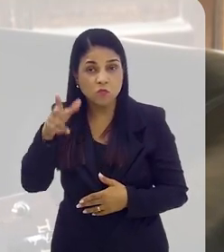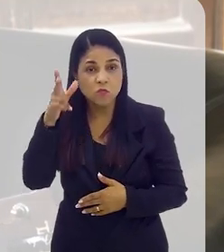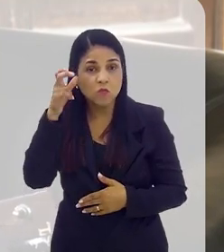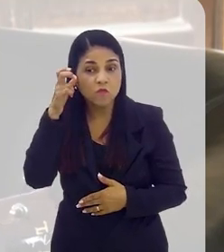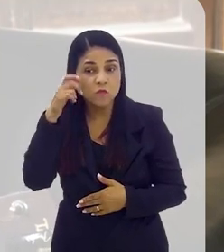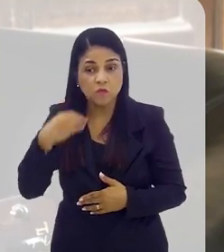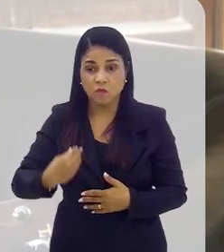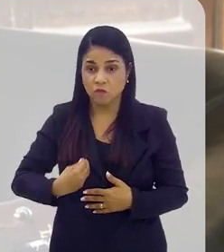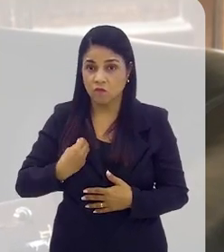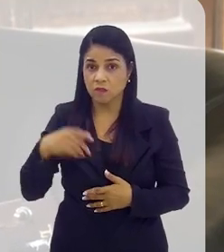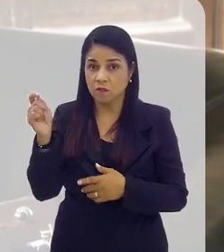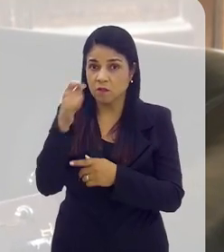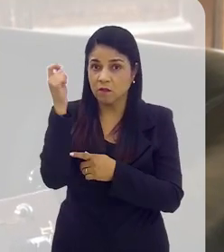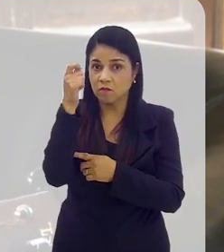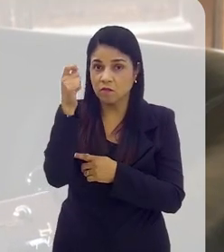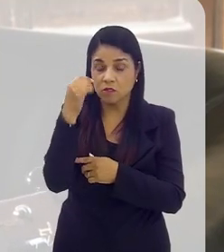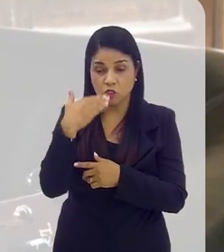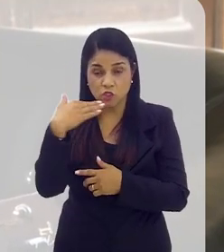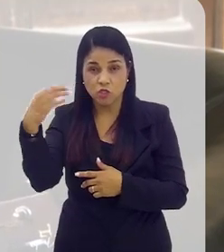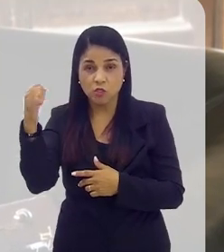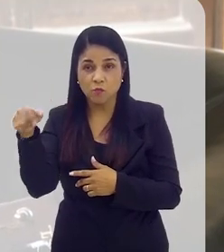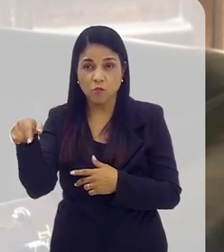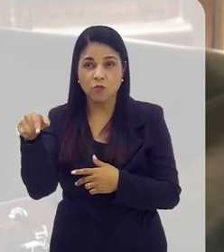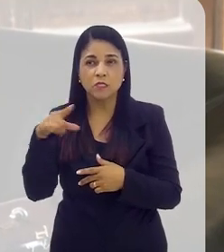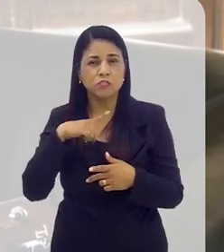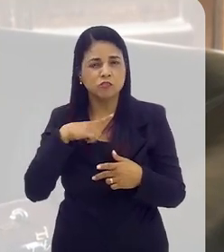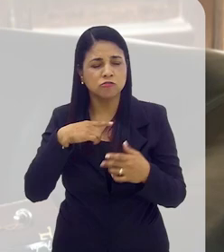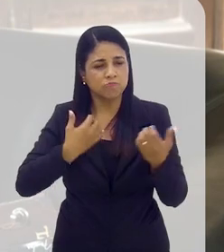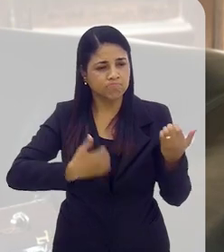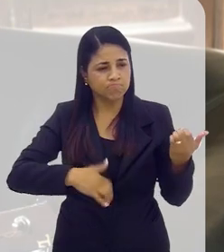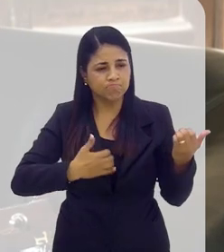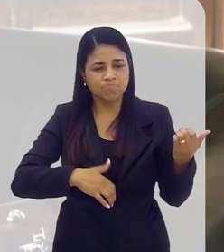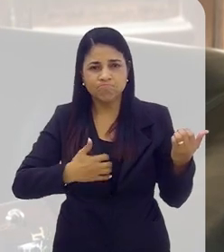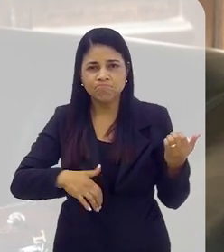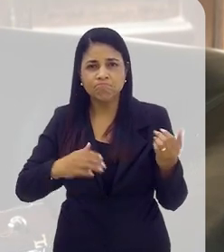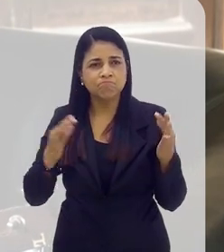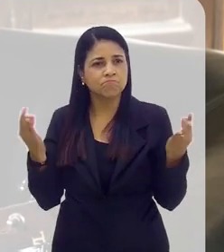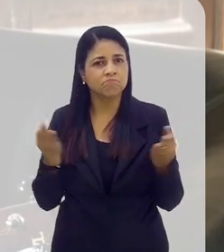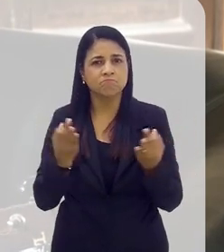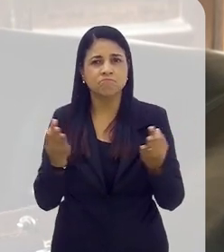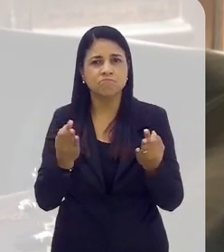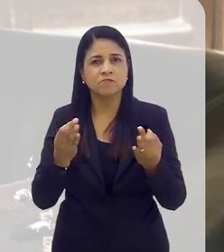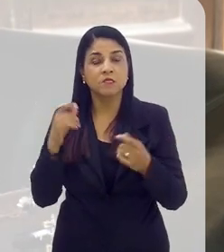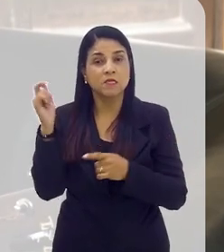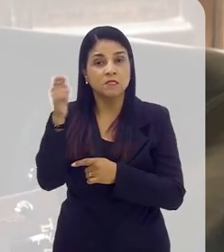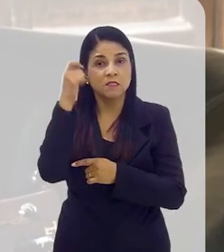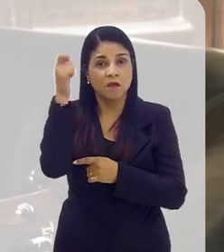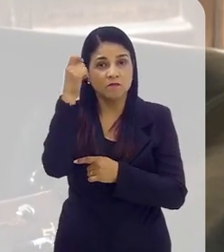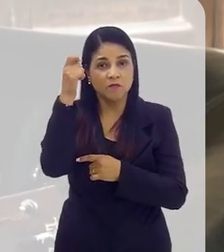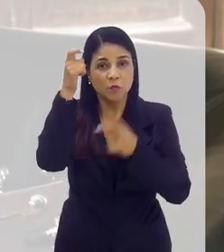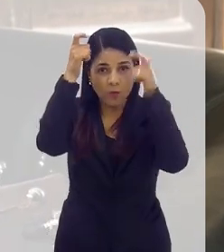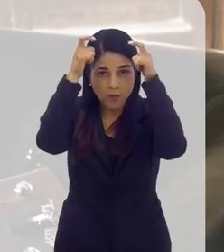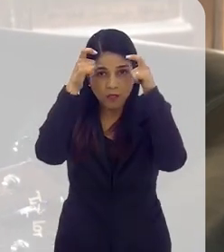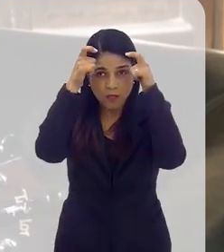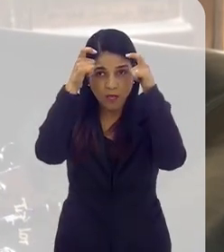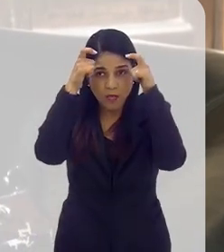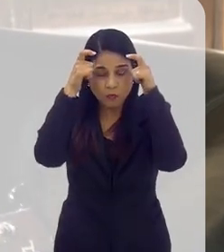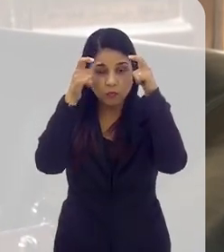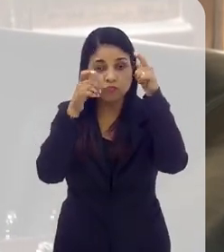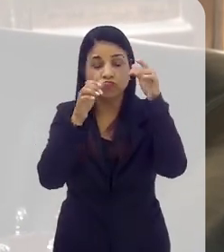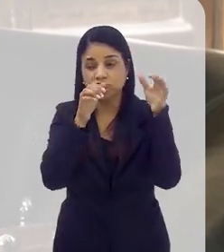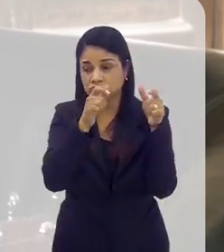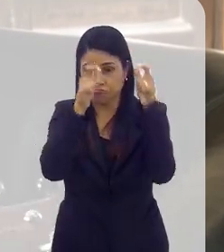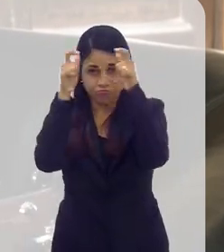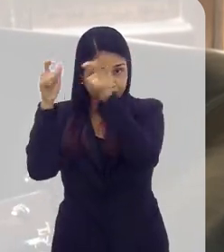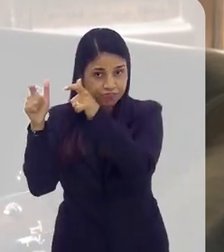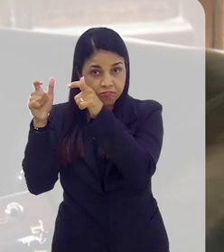e no palácio ouviram falar da vida dele e mandaram chamar ele lá. Por quê? Porque tocava bem, tinha excelência no que fazia. E quando você vai